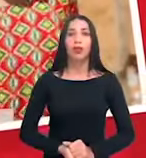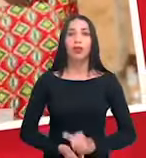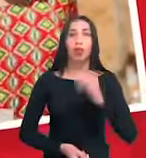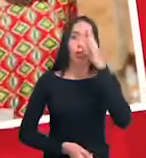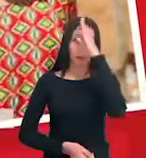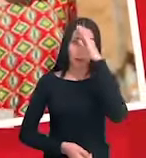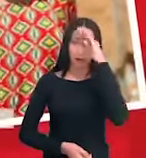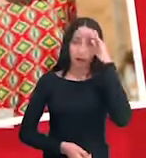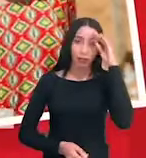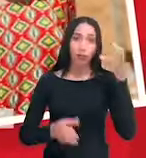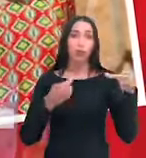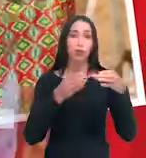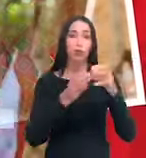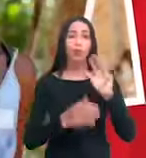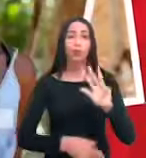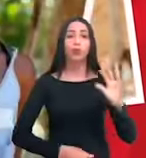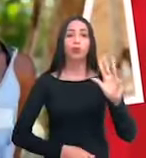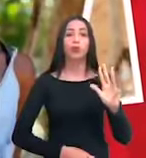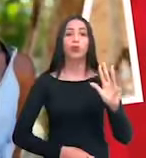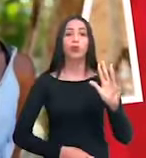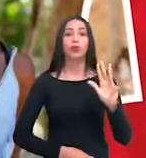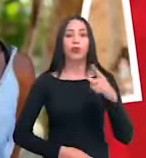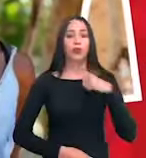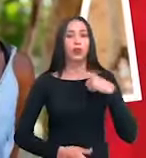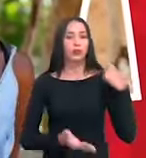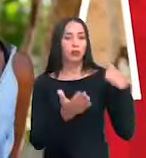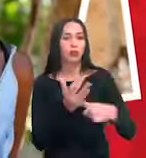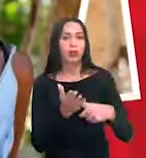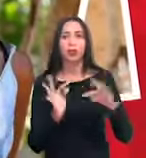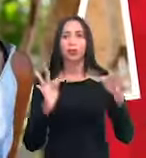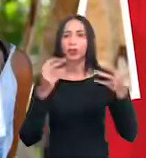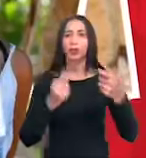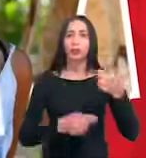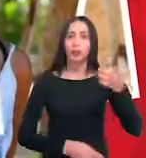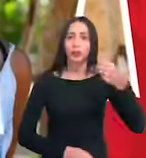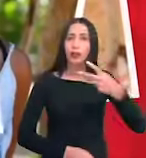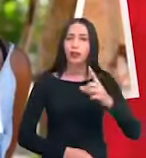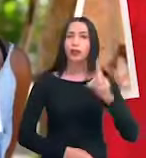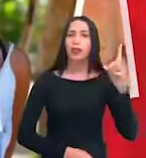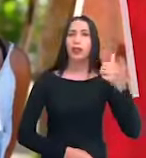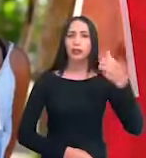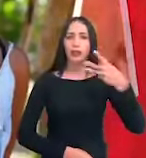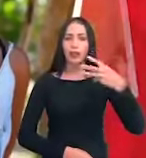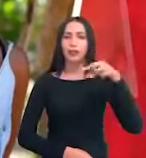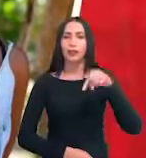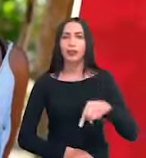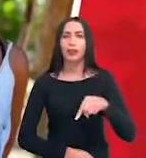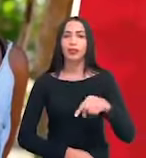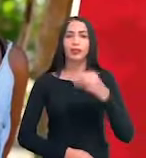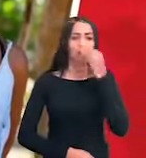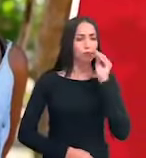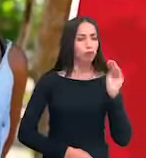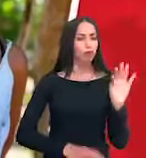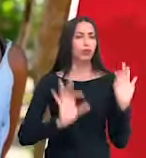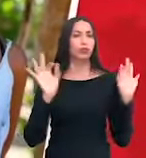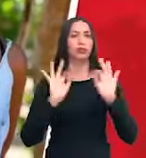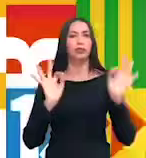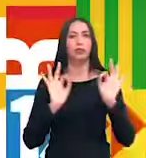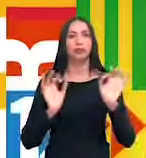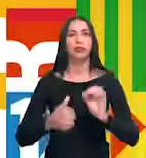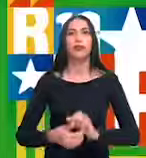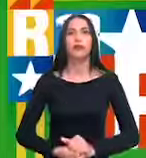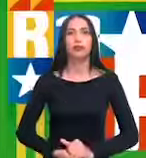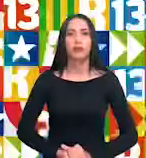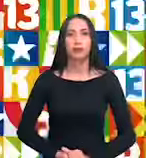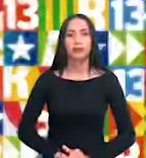Rafael e o time do Lula carregam esse compromisso com todas as comunidades do nosso estado, sem deixar ninguém para trás.